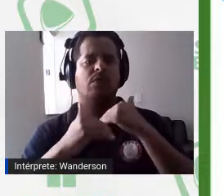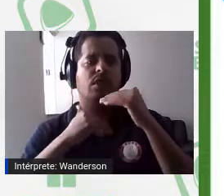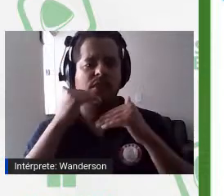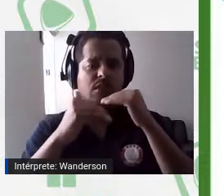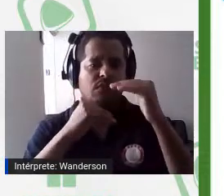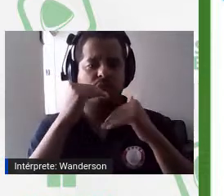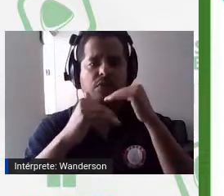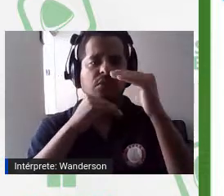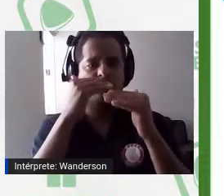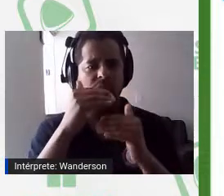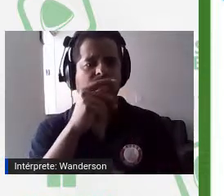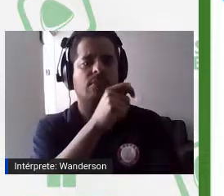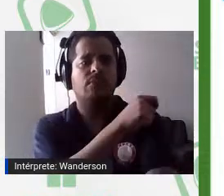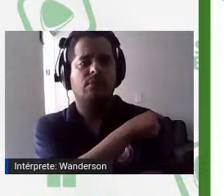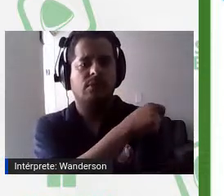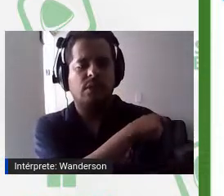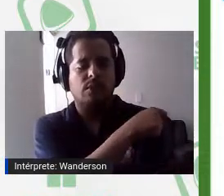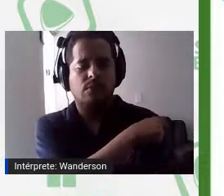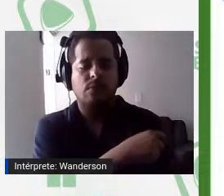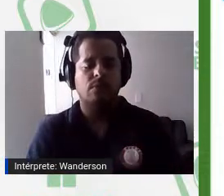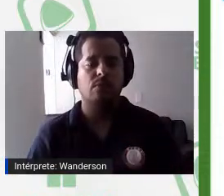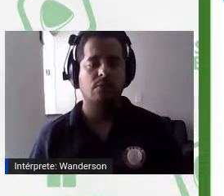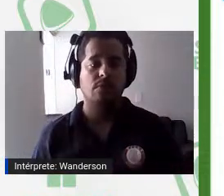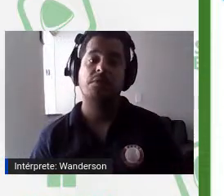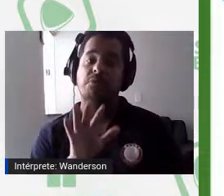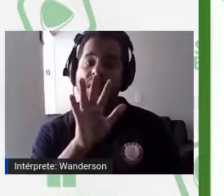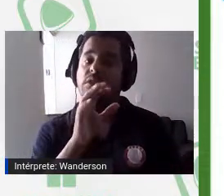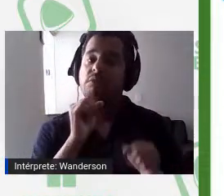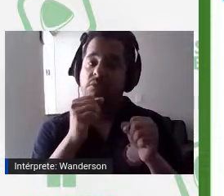dos discentes. Poderia ter sido melhor.